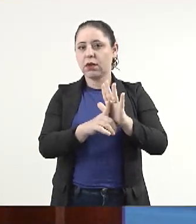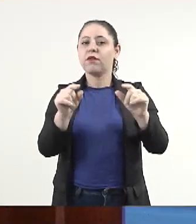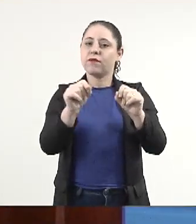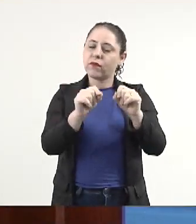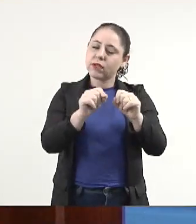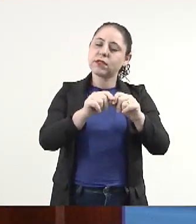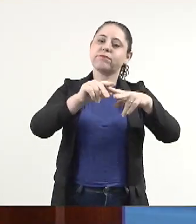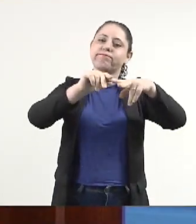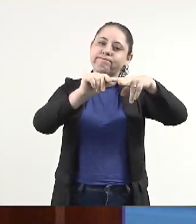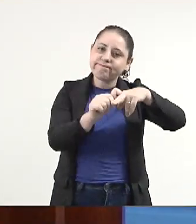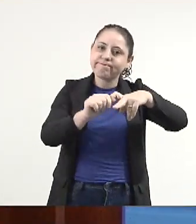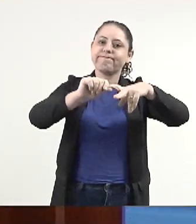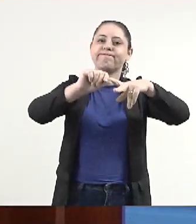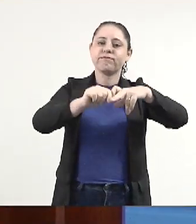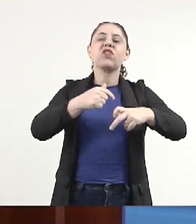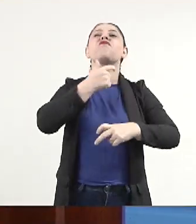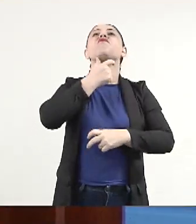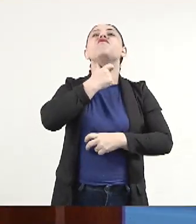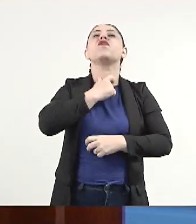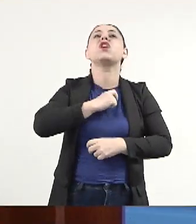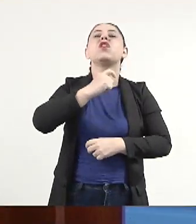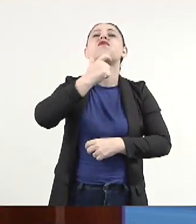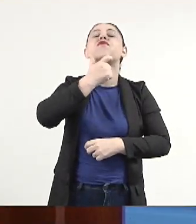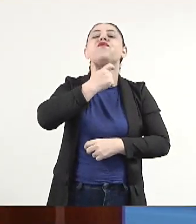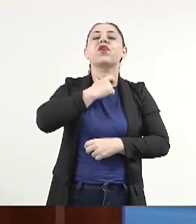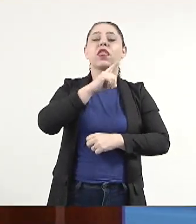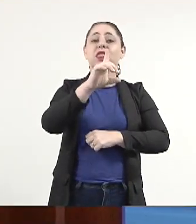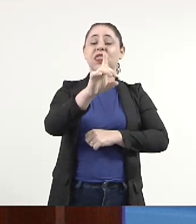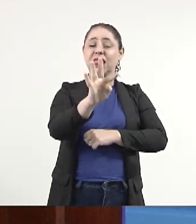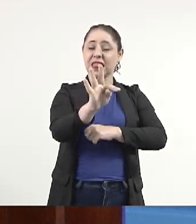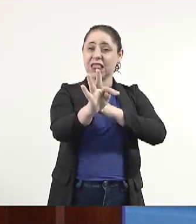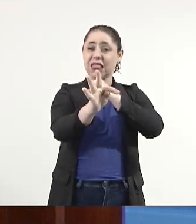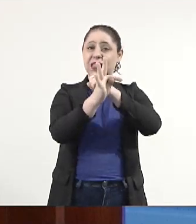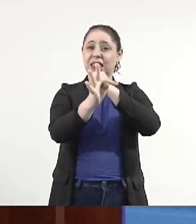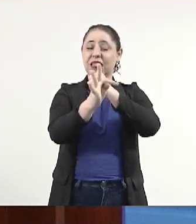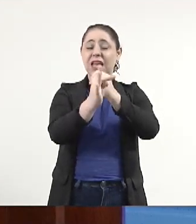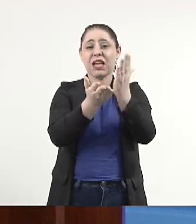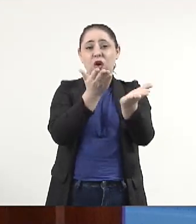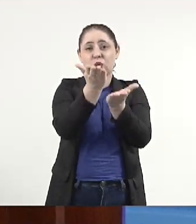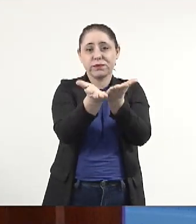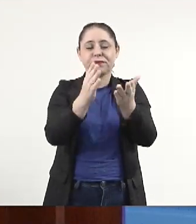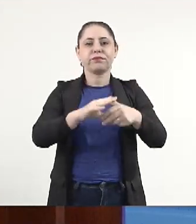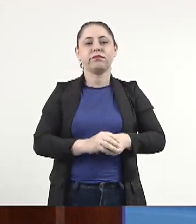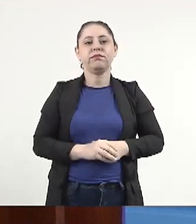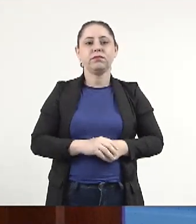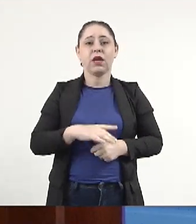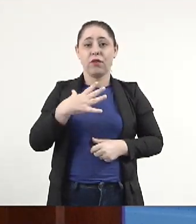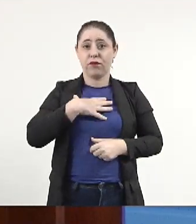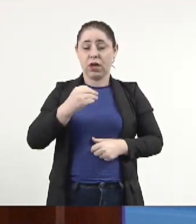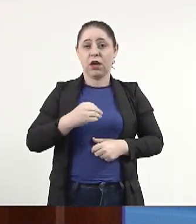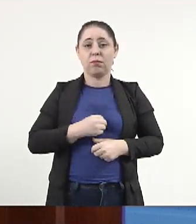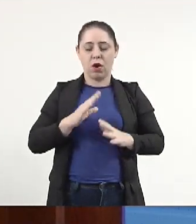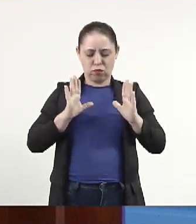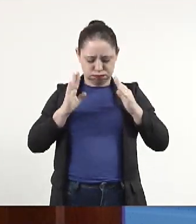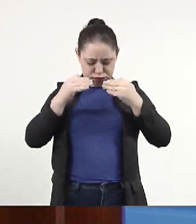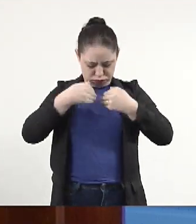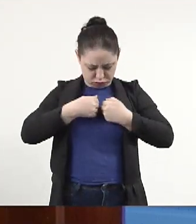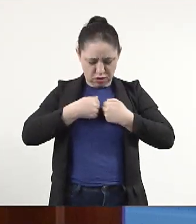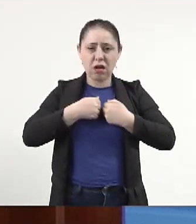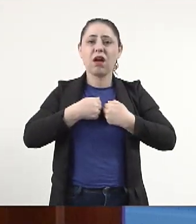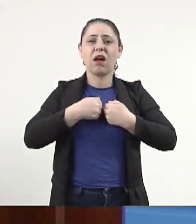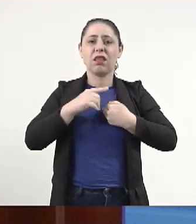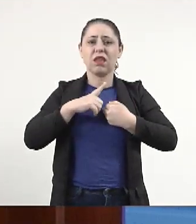fazer fisioterapia, fonoaudiologia, terapia ocupacional. Quem tem um filho com